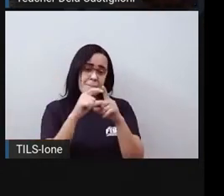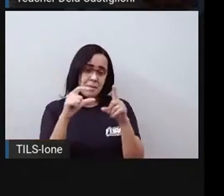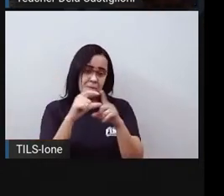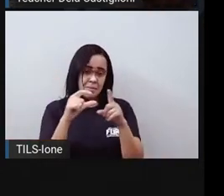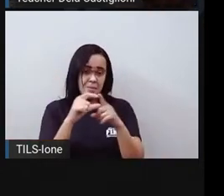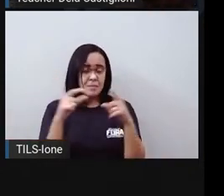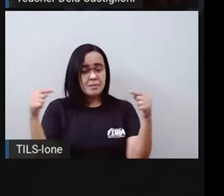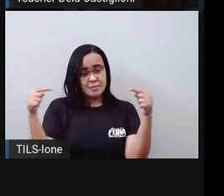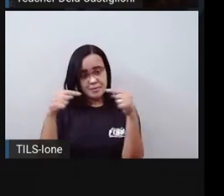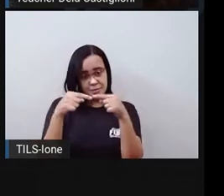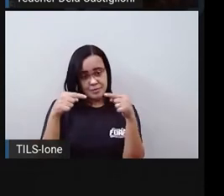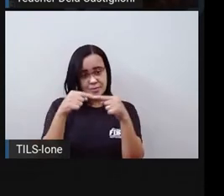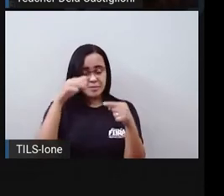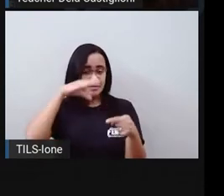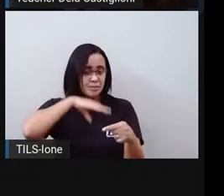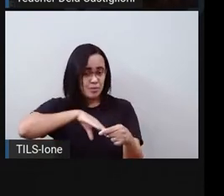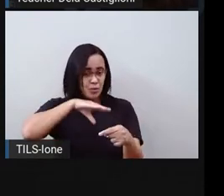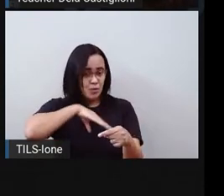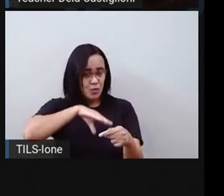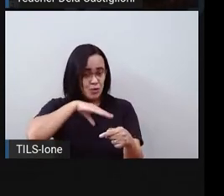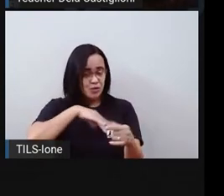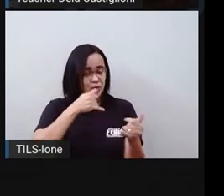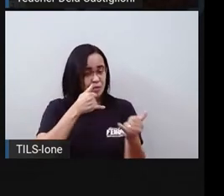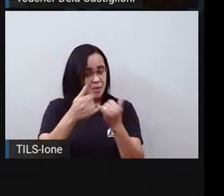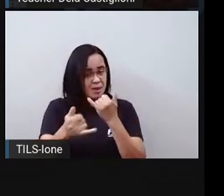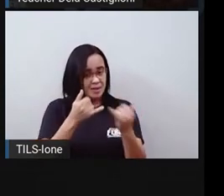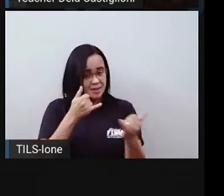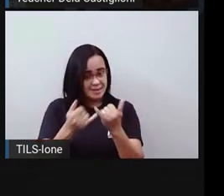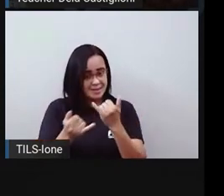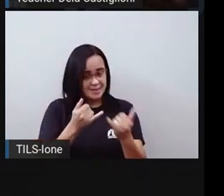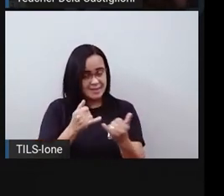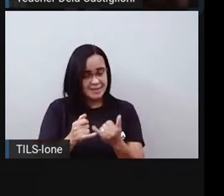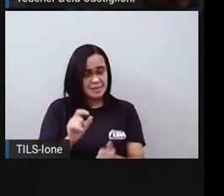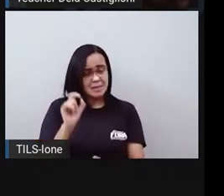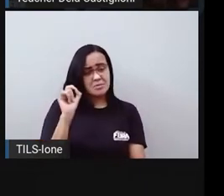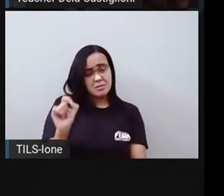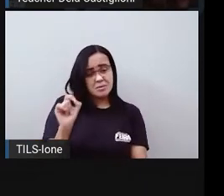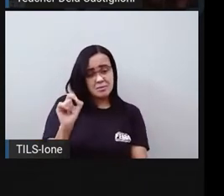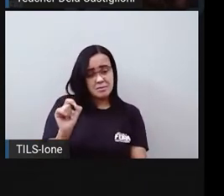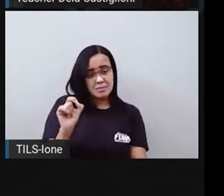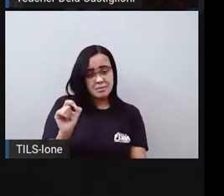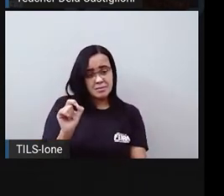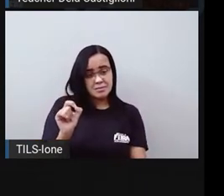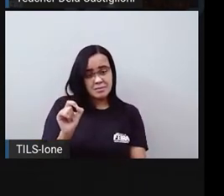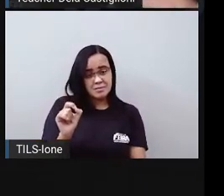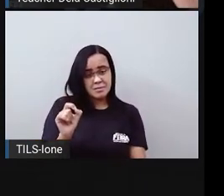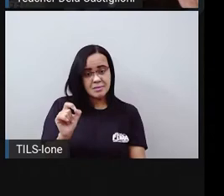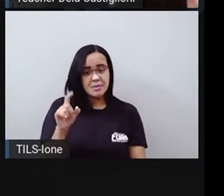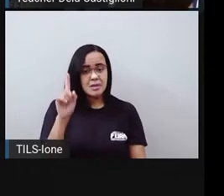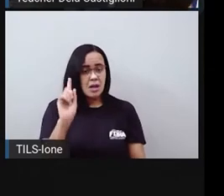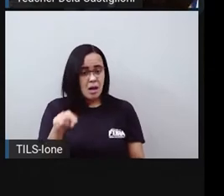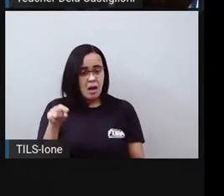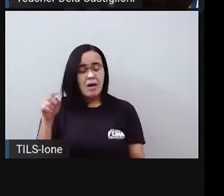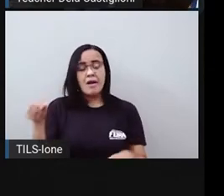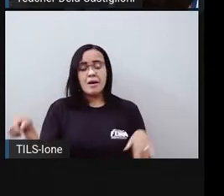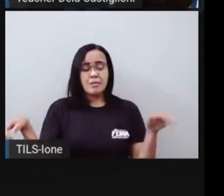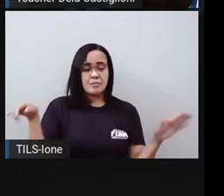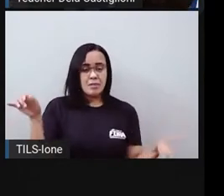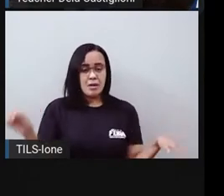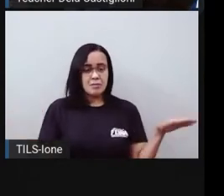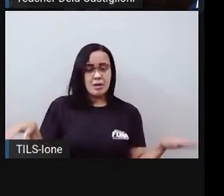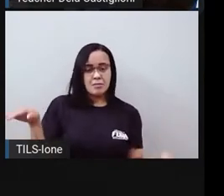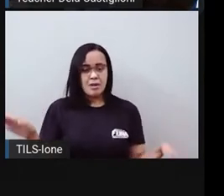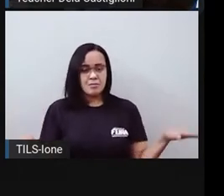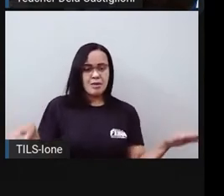com o português. Quem será que é o The Penguin? É o pinguim!